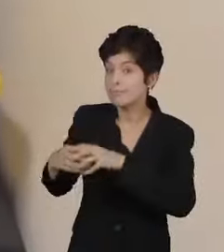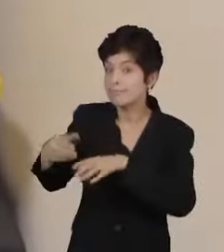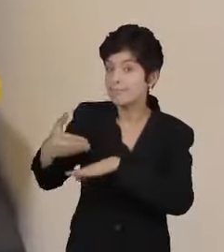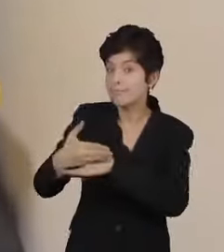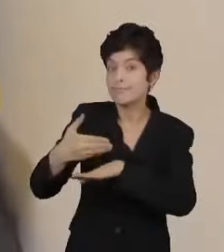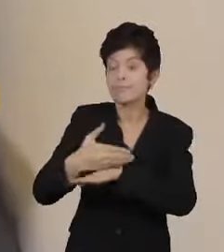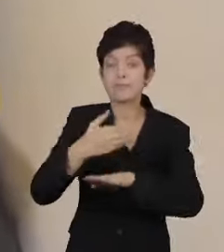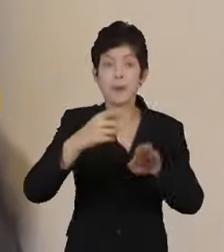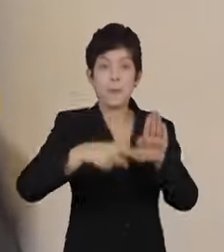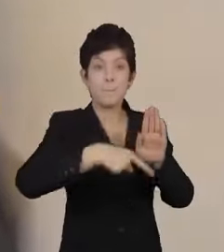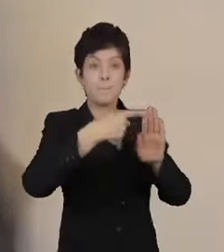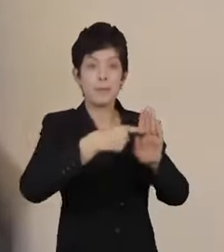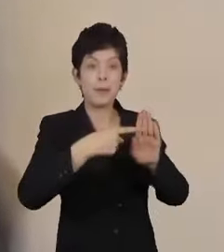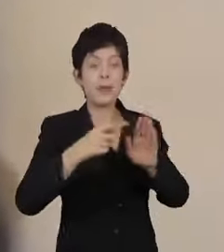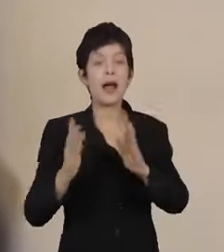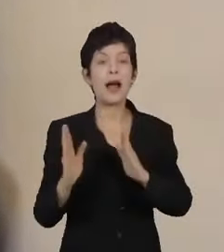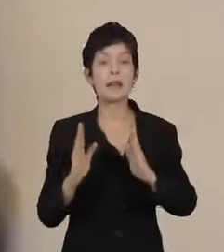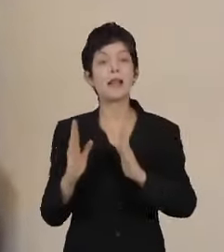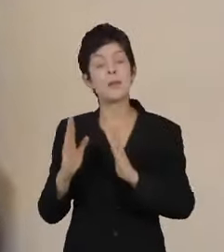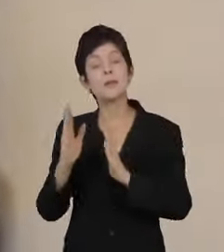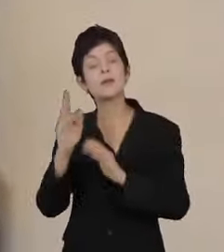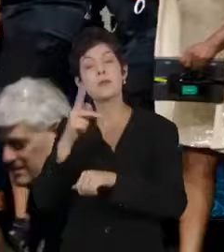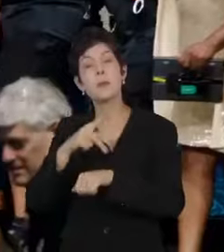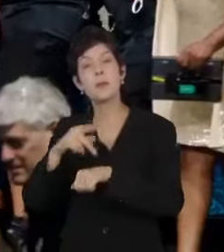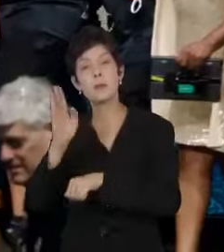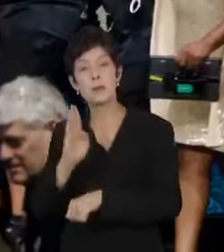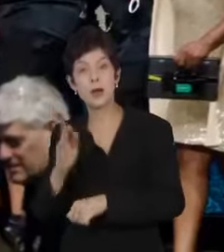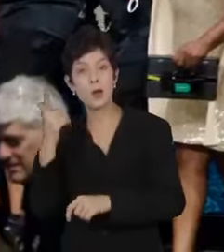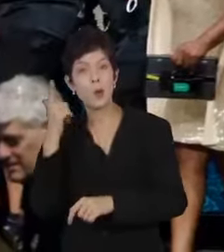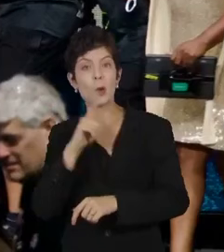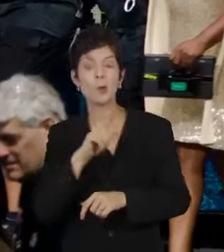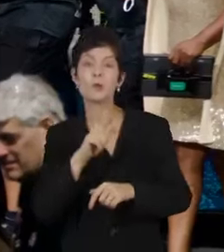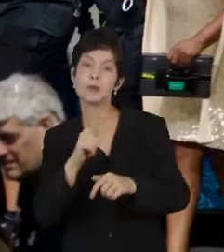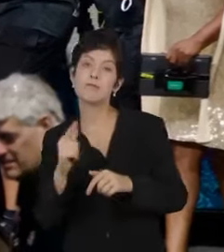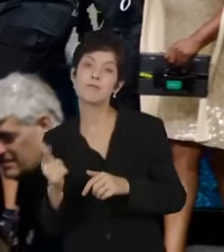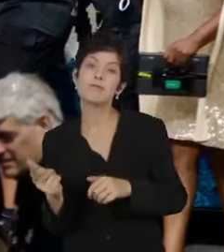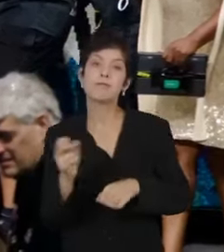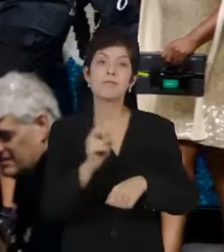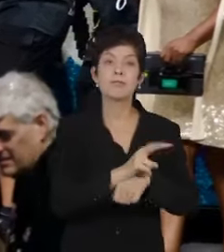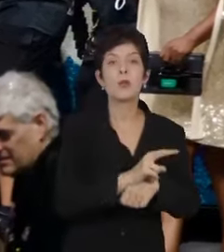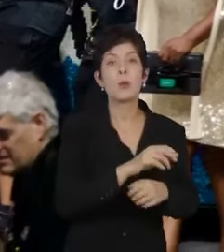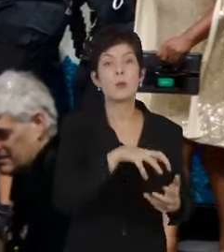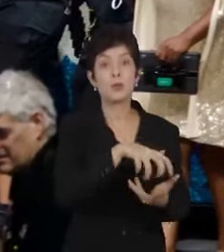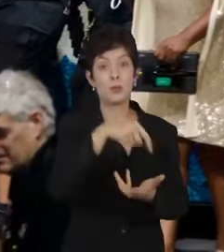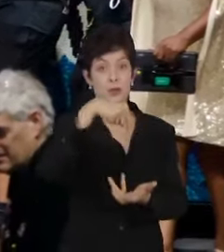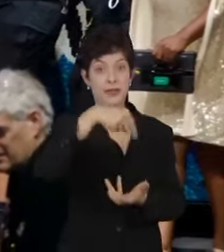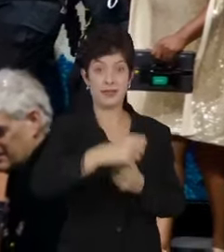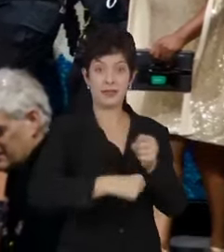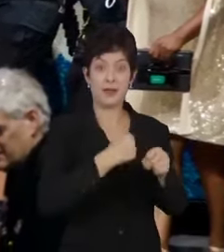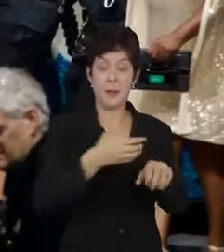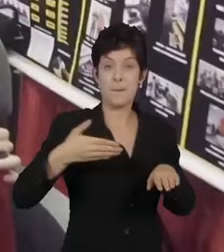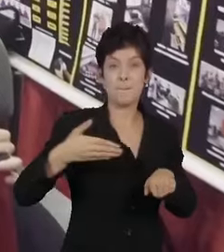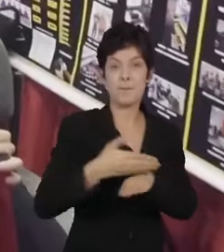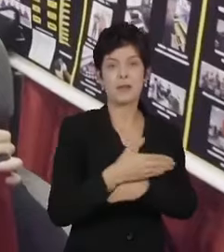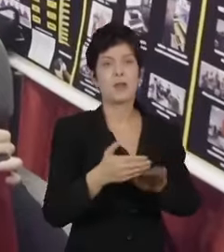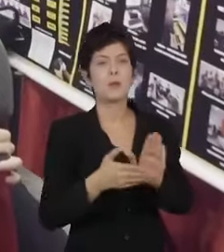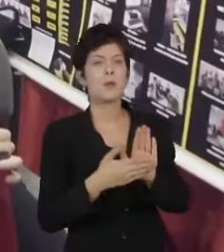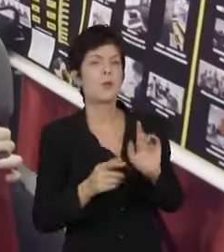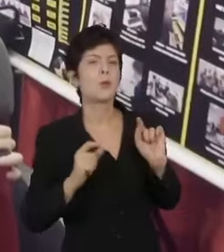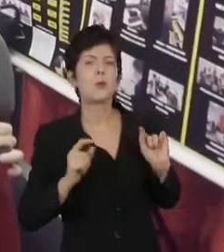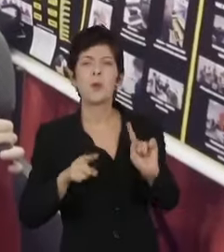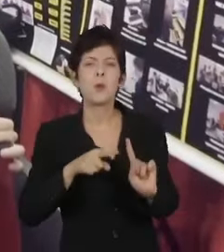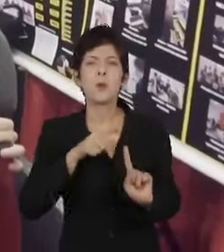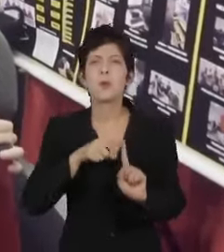em primeiro lugar na etapa nacional, eles conquistaram a classificação para o Mundial deste ano. A proposta do torneio